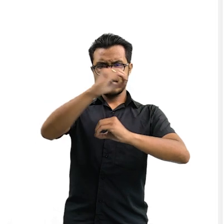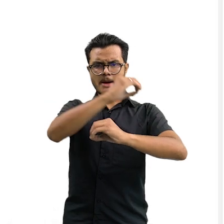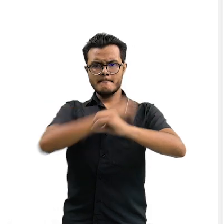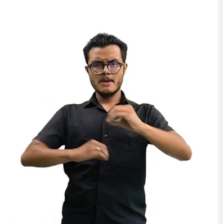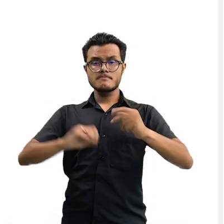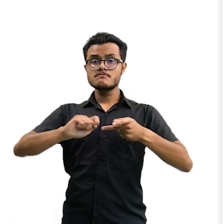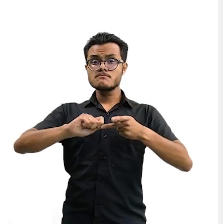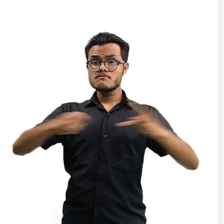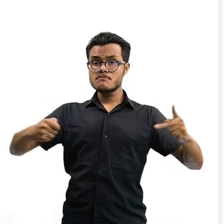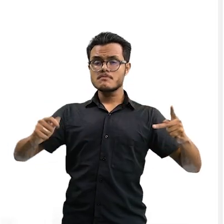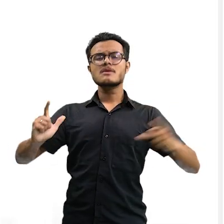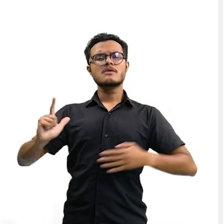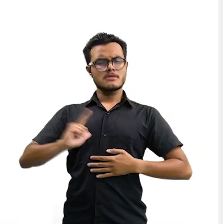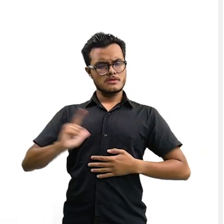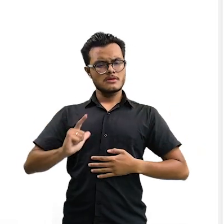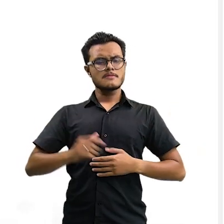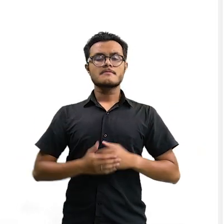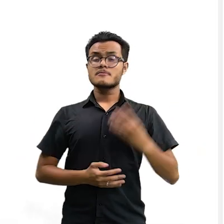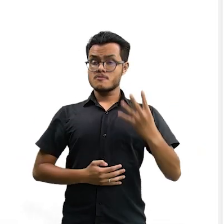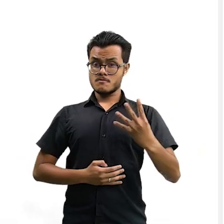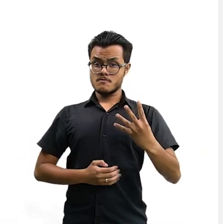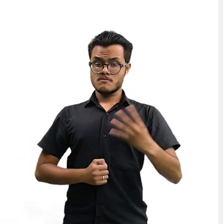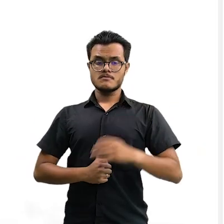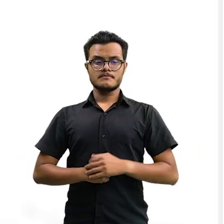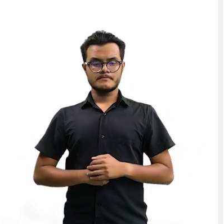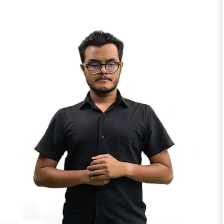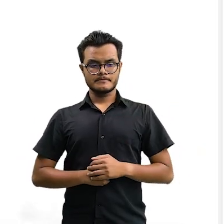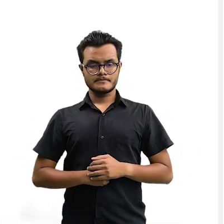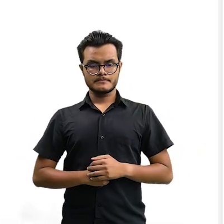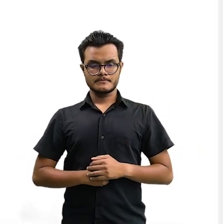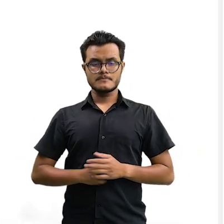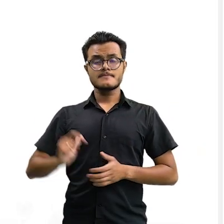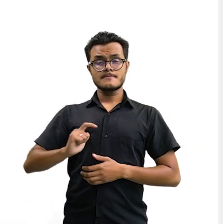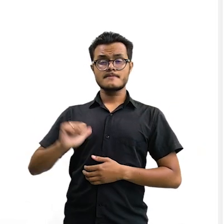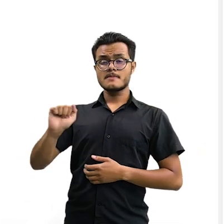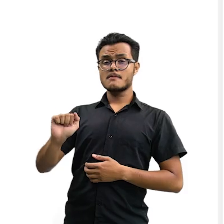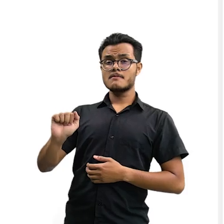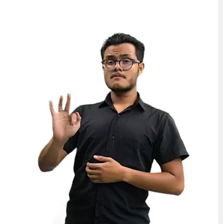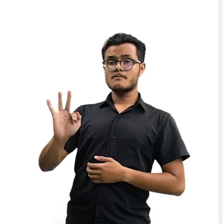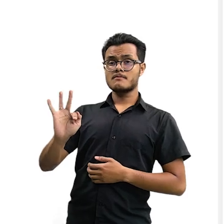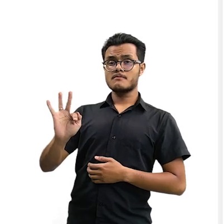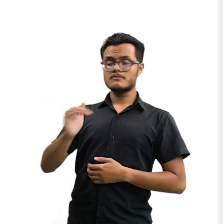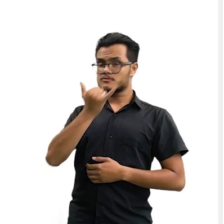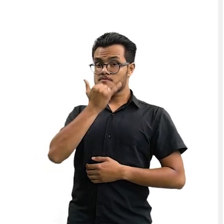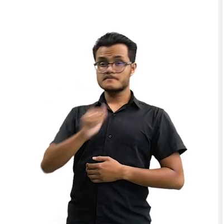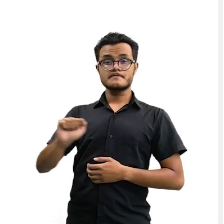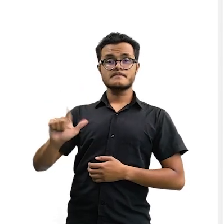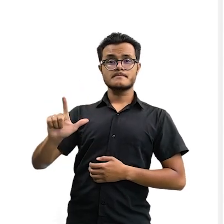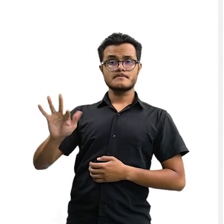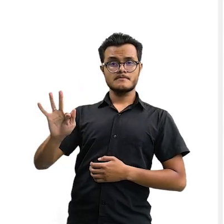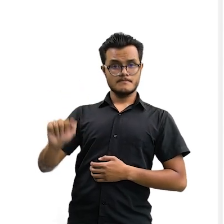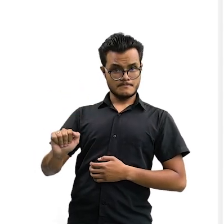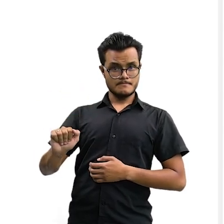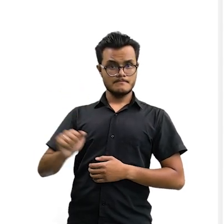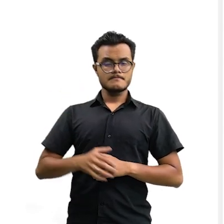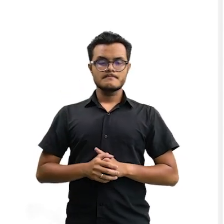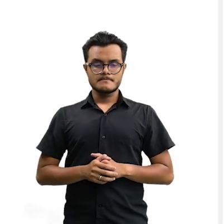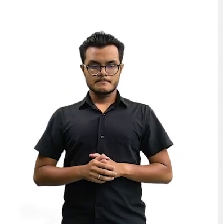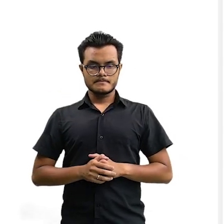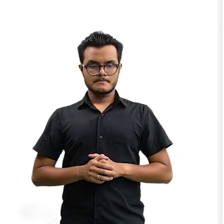proteicos quaternários. 2 grupamentos alfa, 2